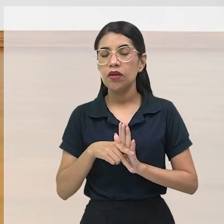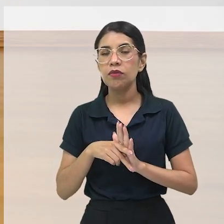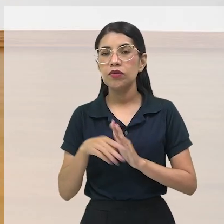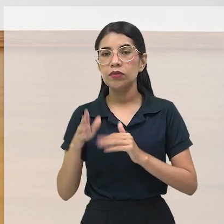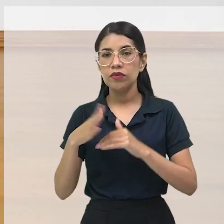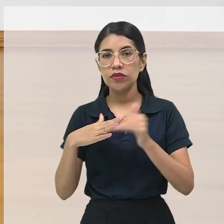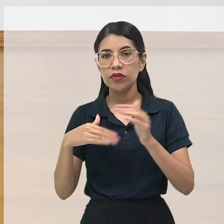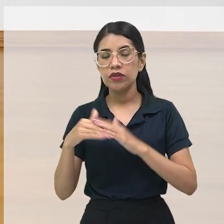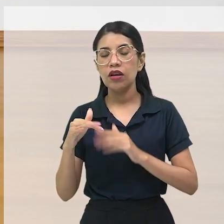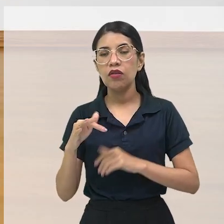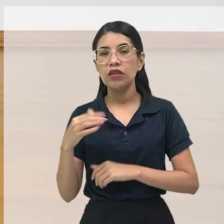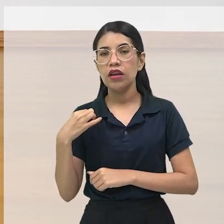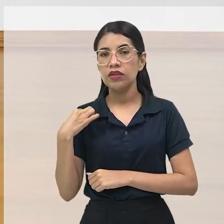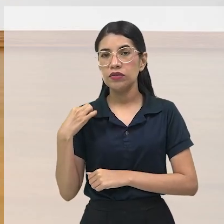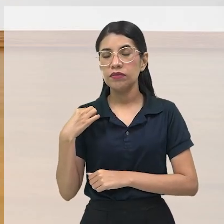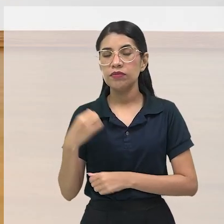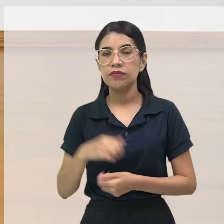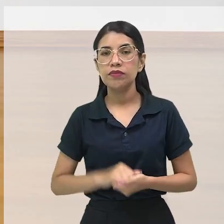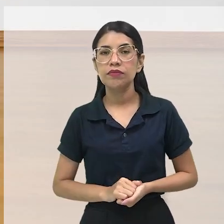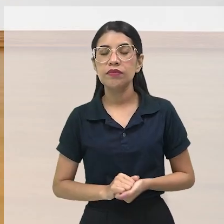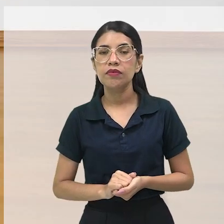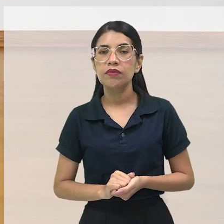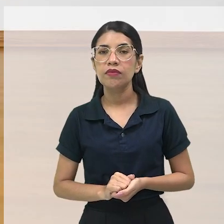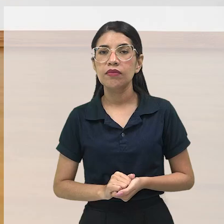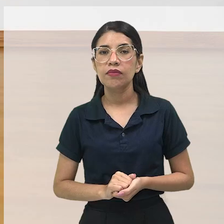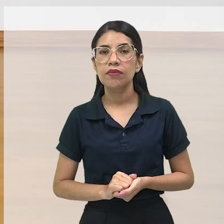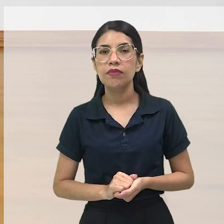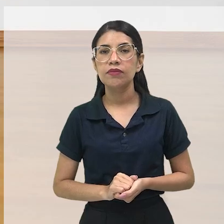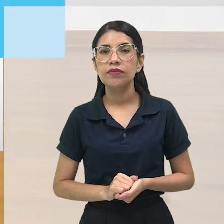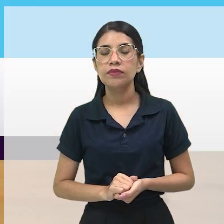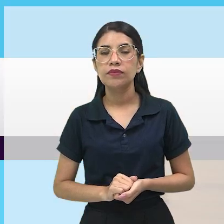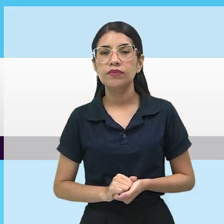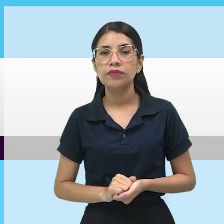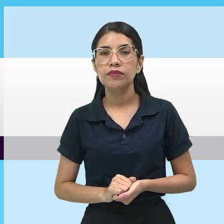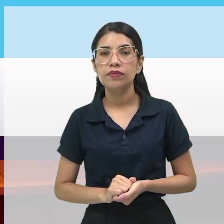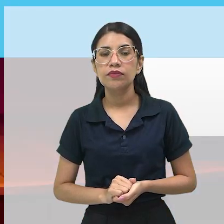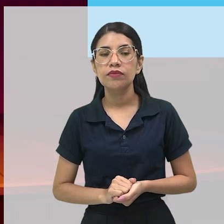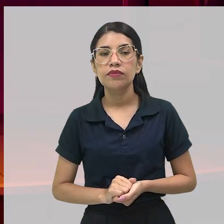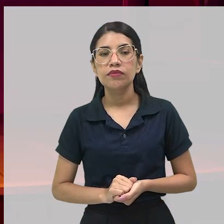do figurinista. Vamos ver agora mais um elemento cênico.